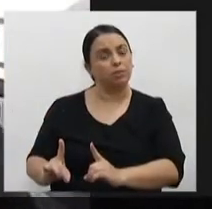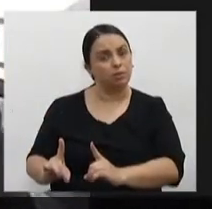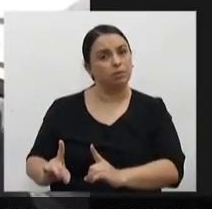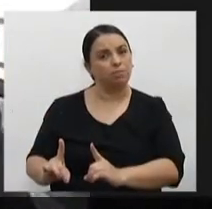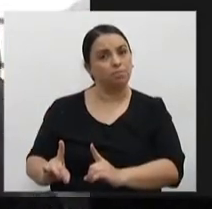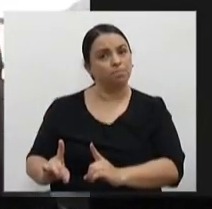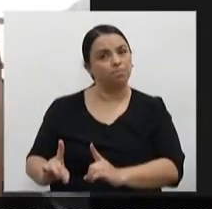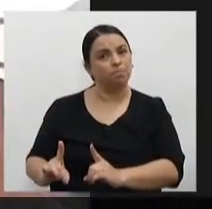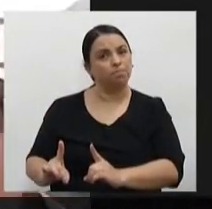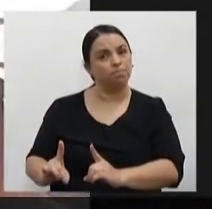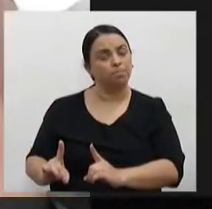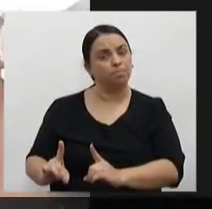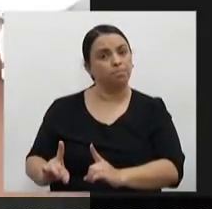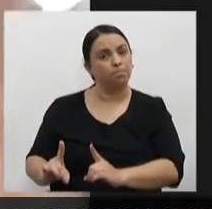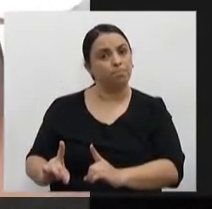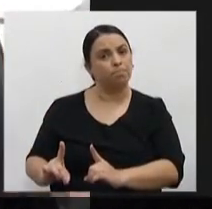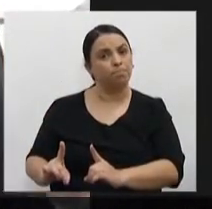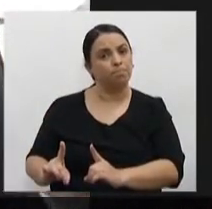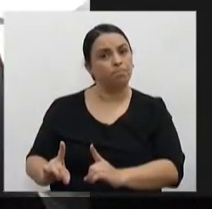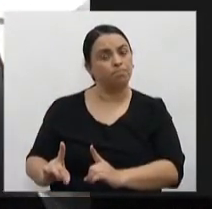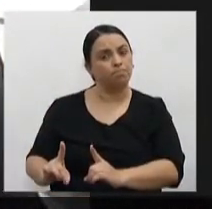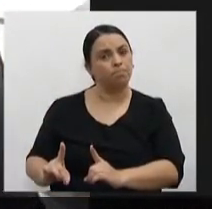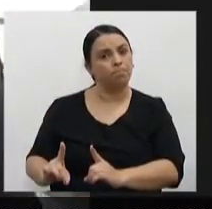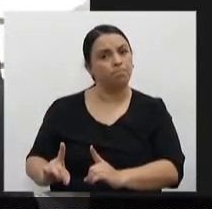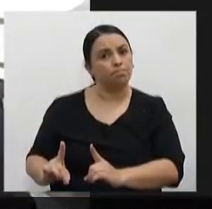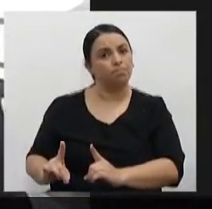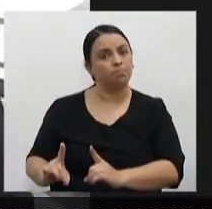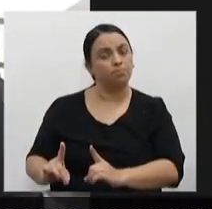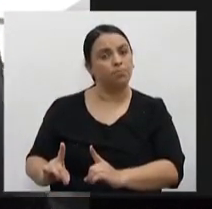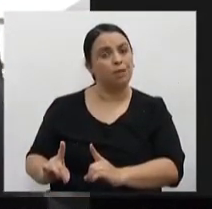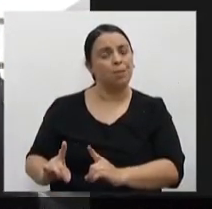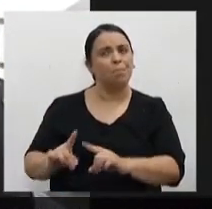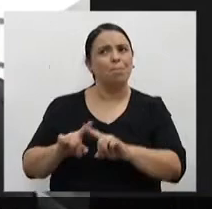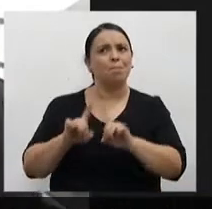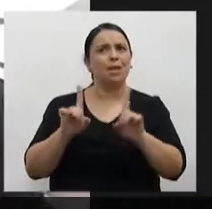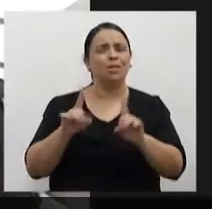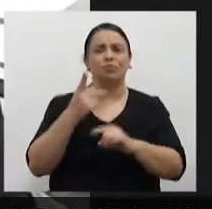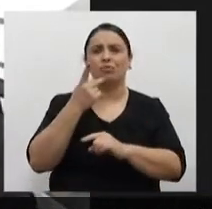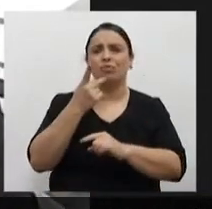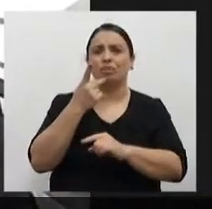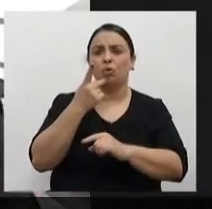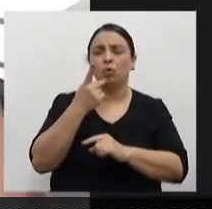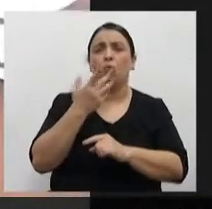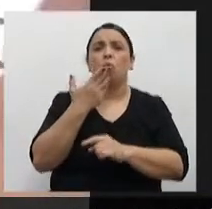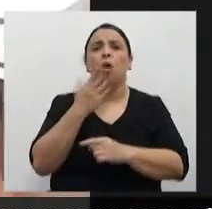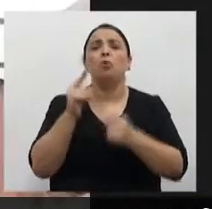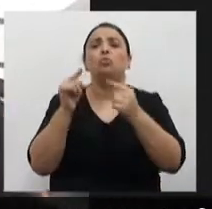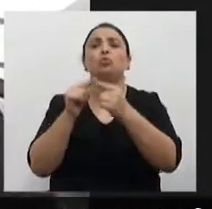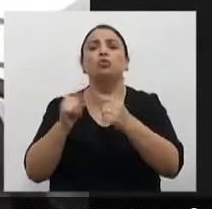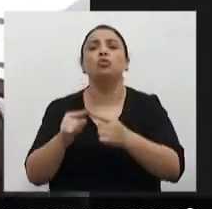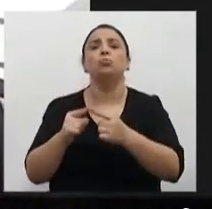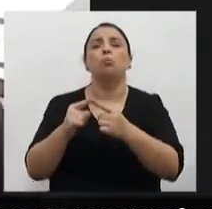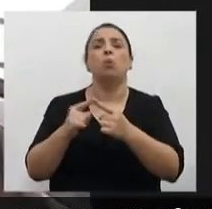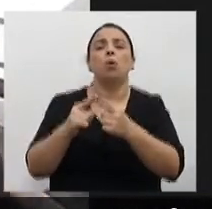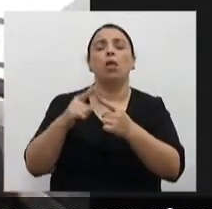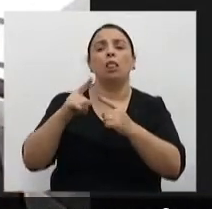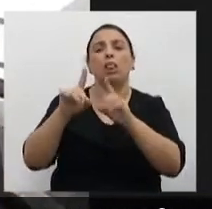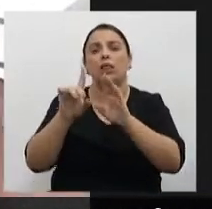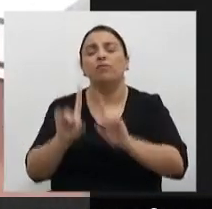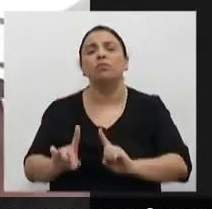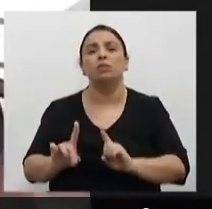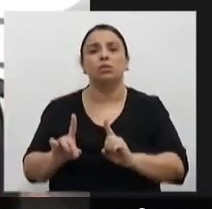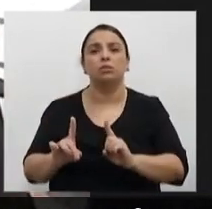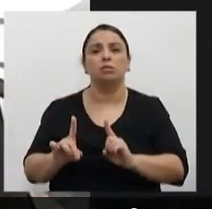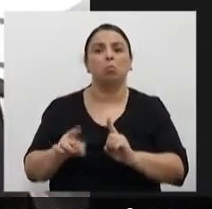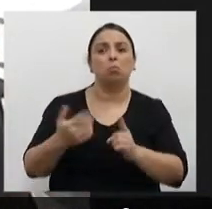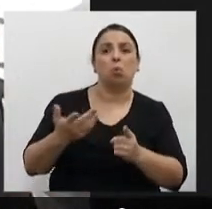foi comunicado pessoa com deficiência, não determinou, então eu acredito assim, não foi determinado A ou B,